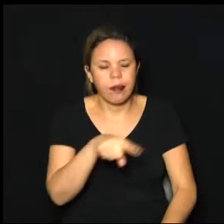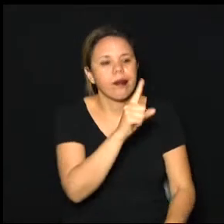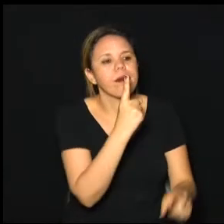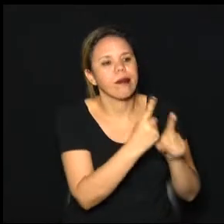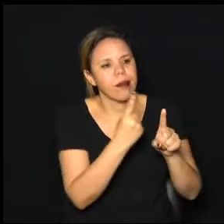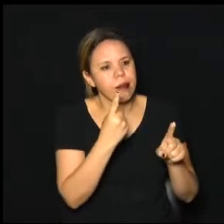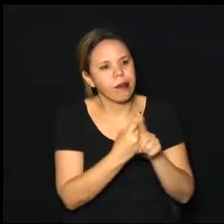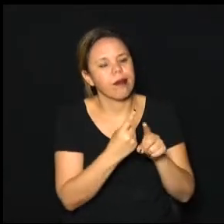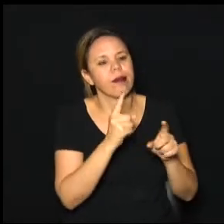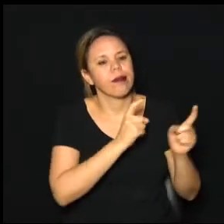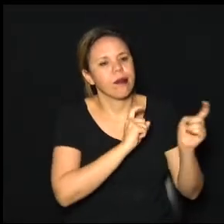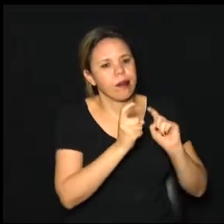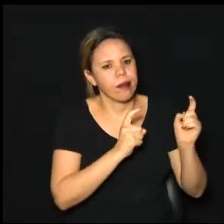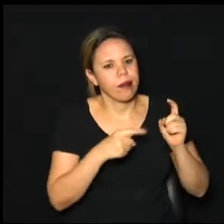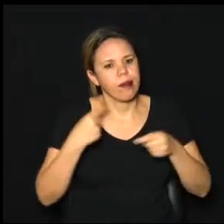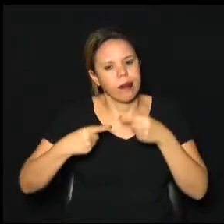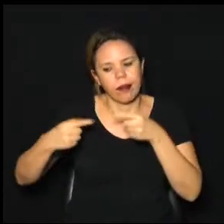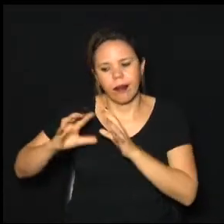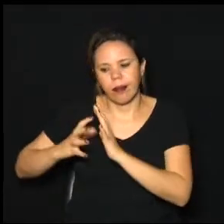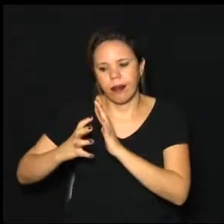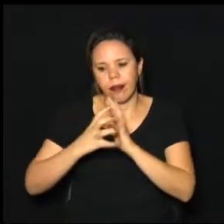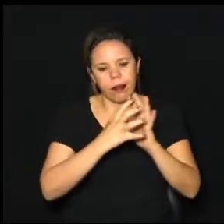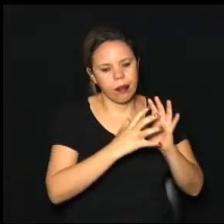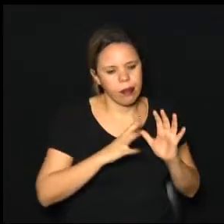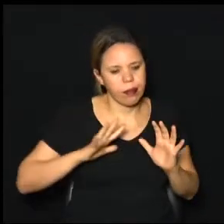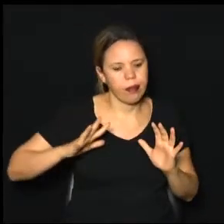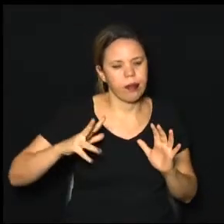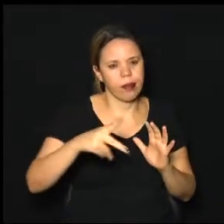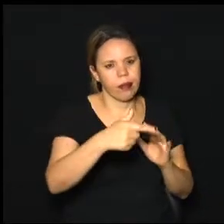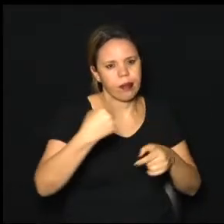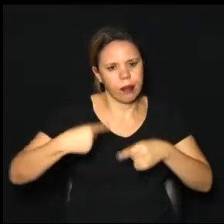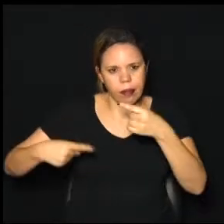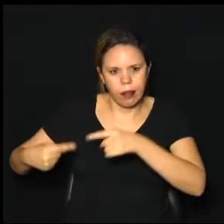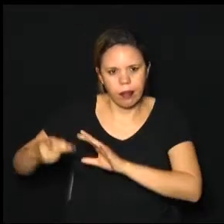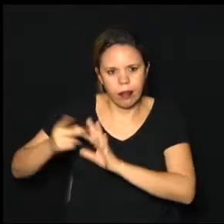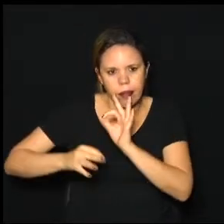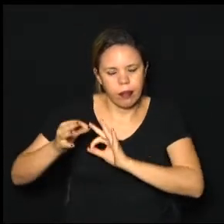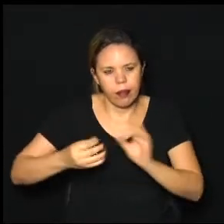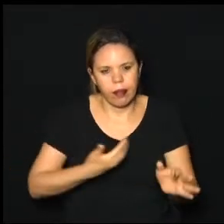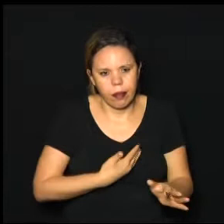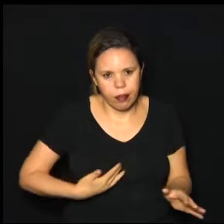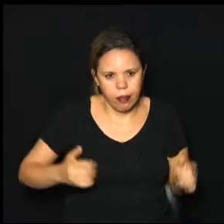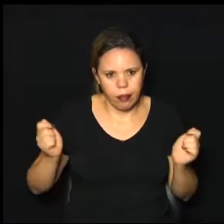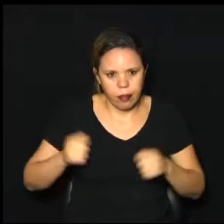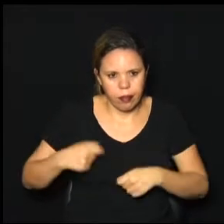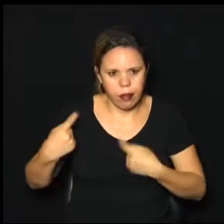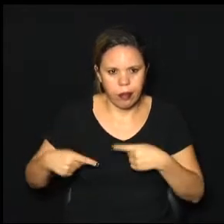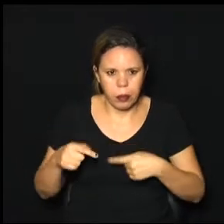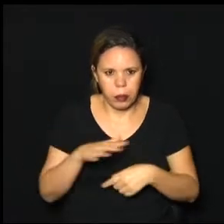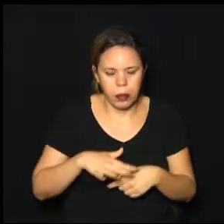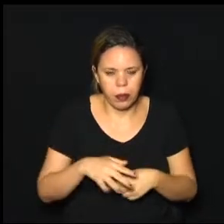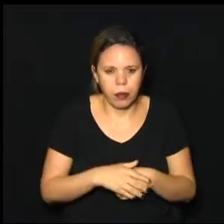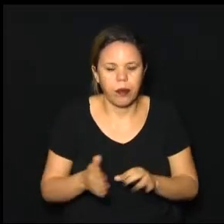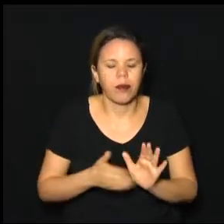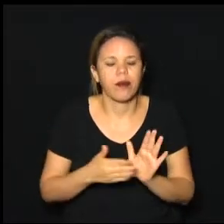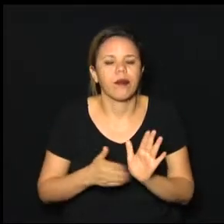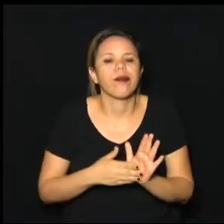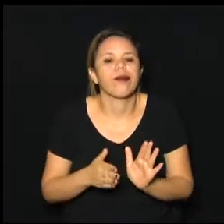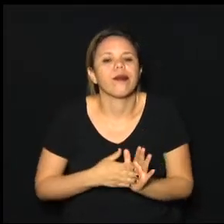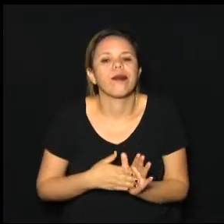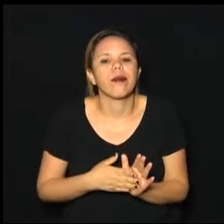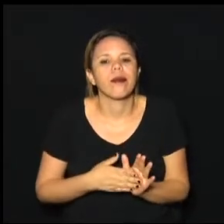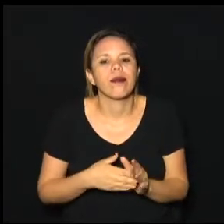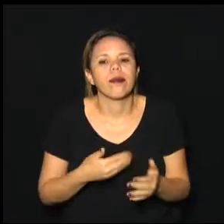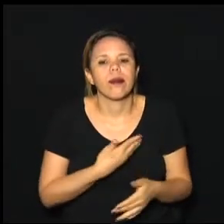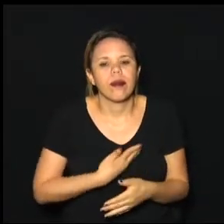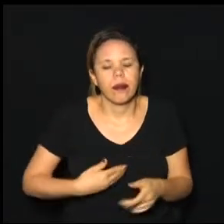eventos políticos partidários, pode discutir plano de governo, pode discutir propostas de